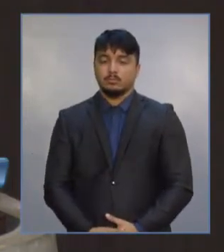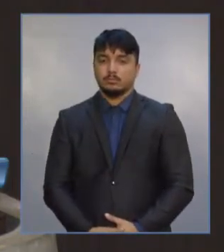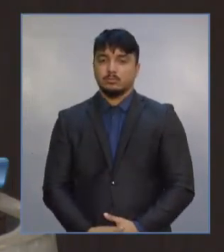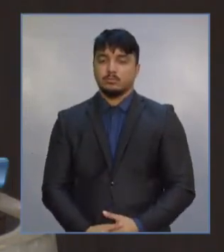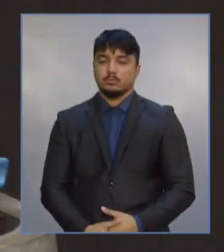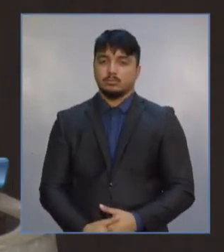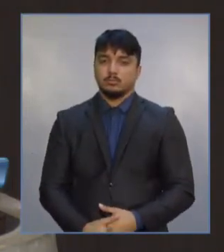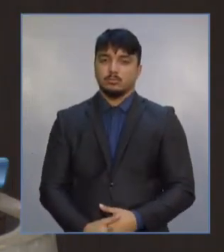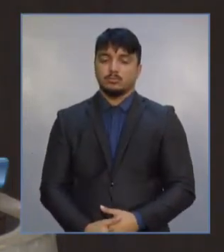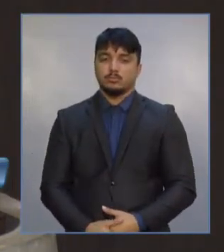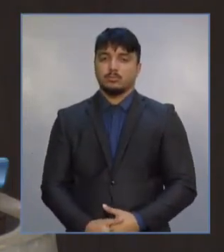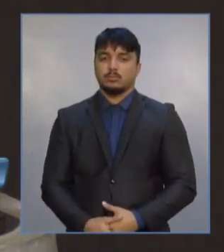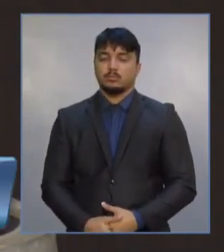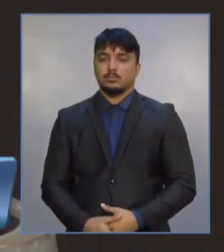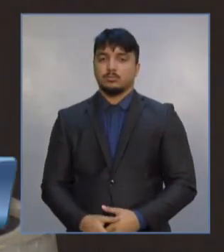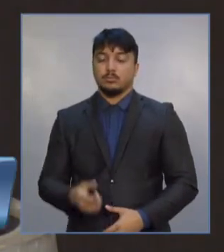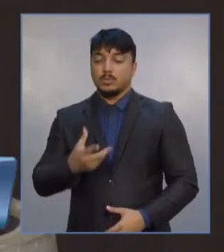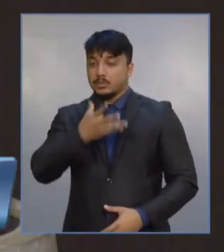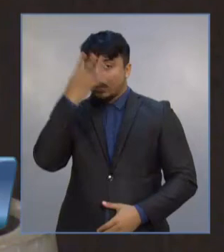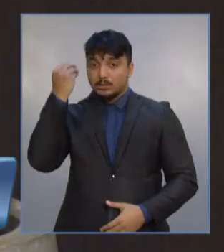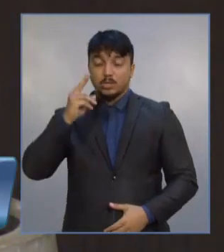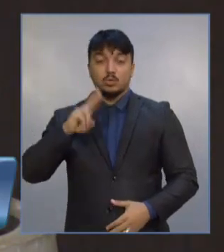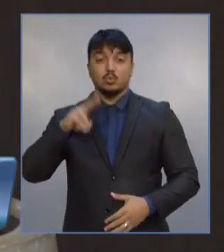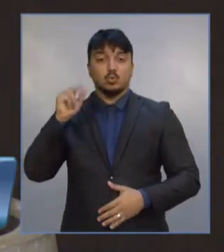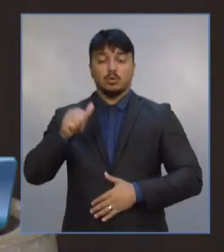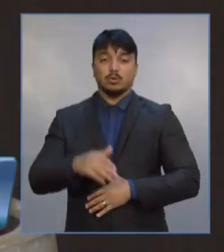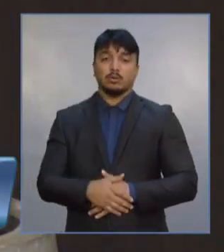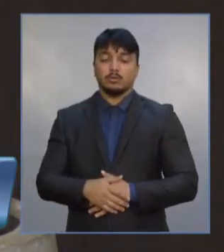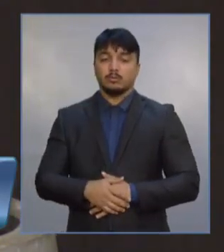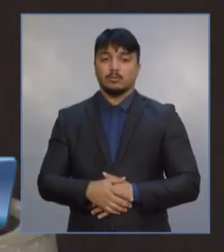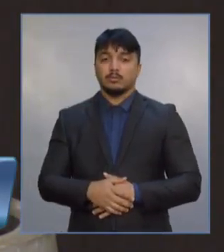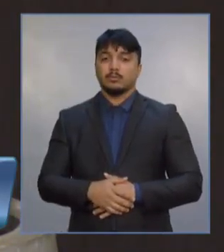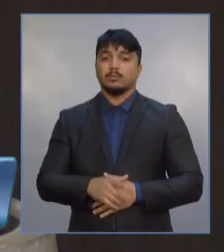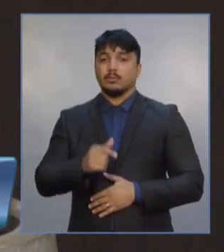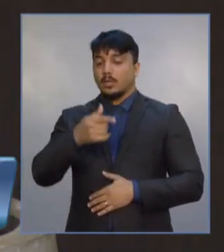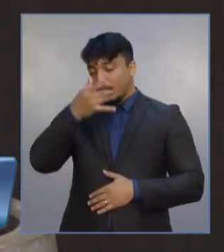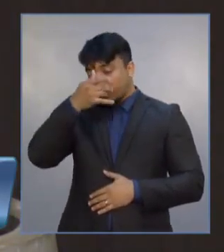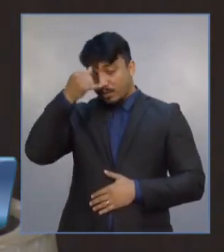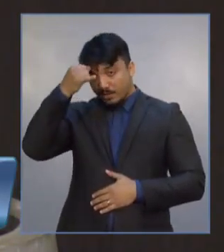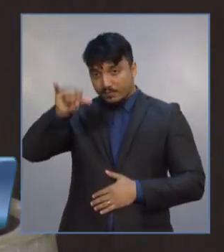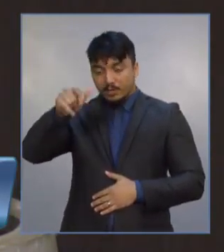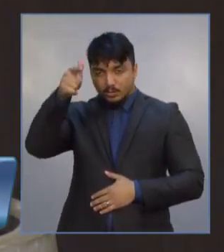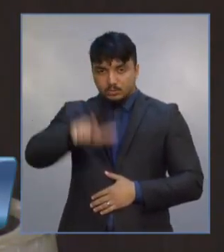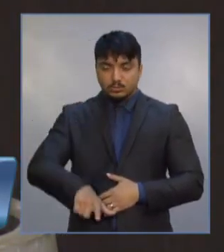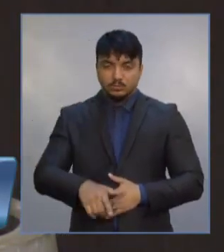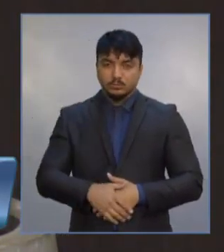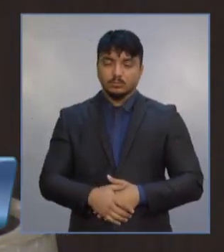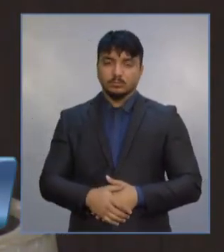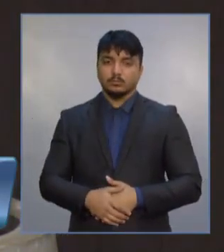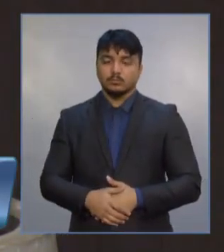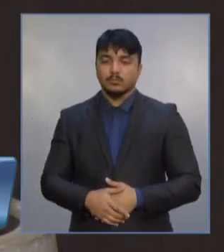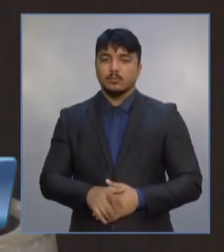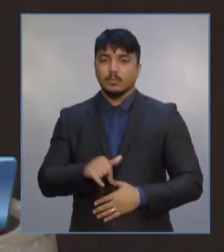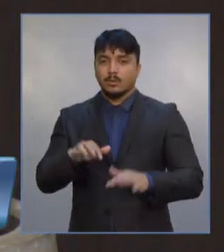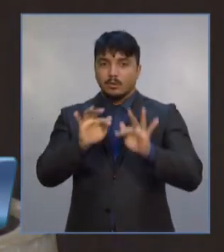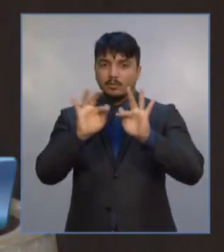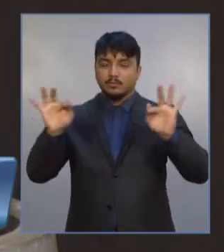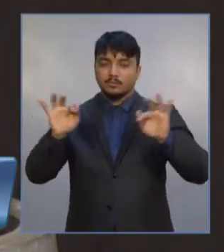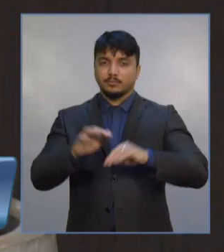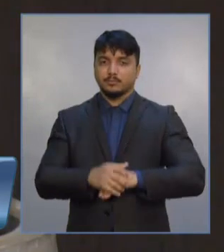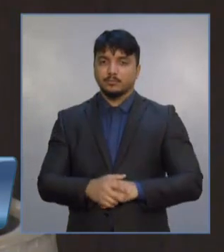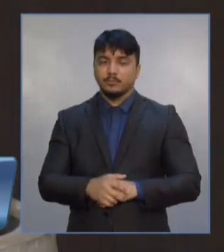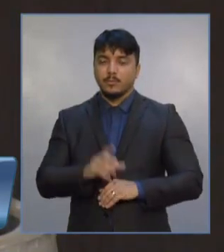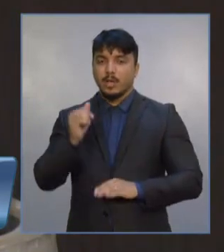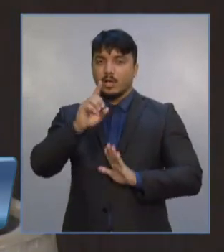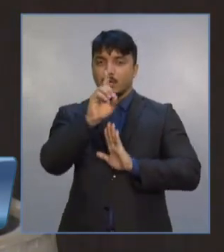Para concluir, não se pode esquecer para que não se repita. Quero repetir a frase e a consigna